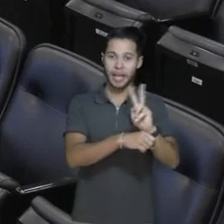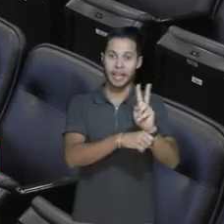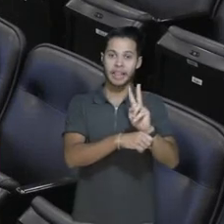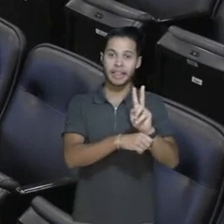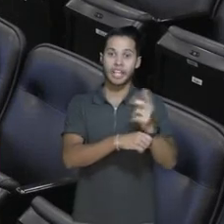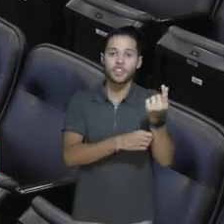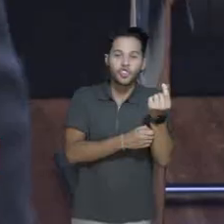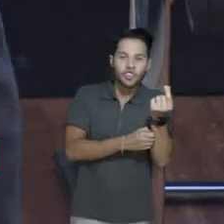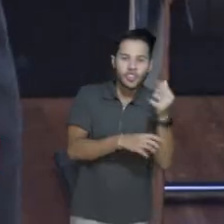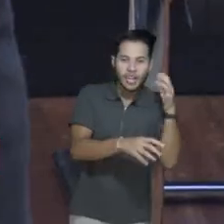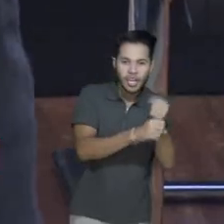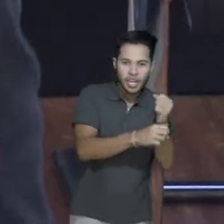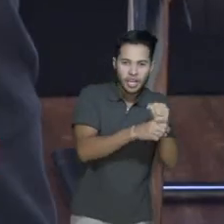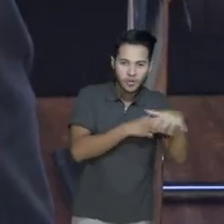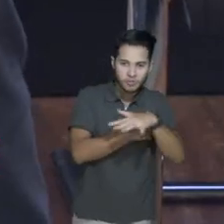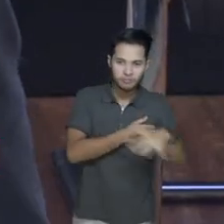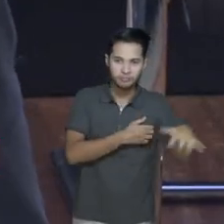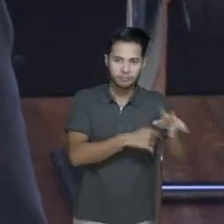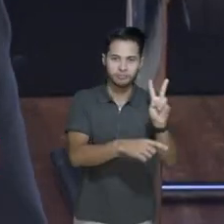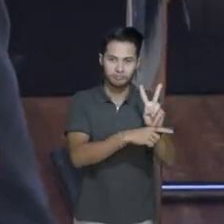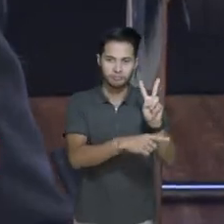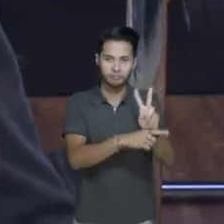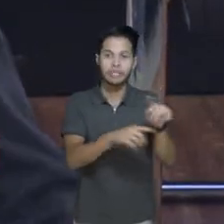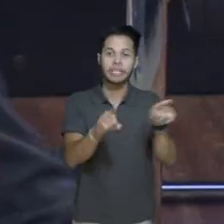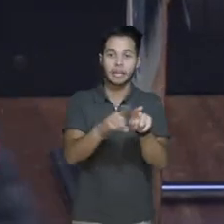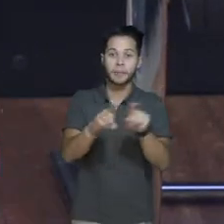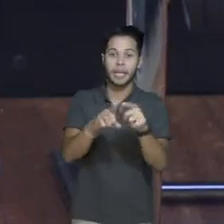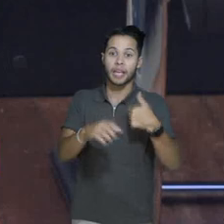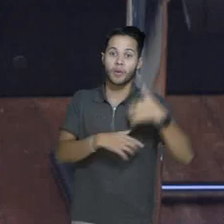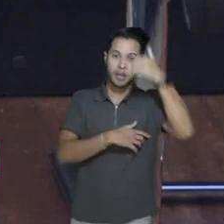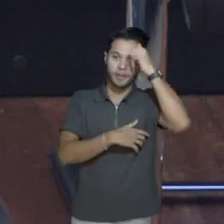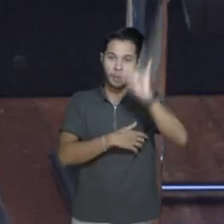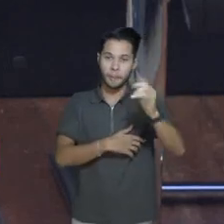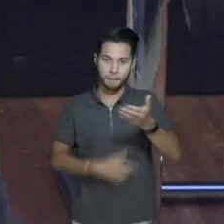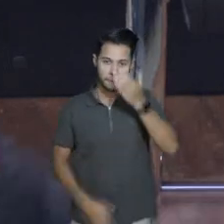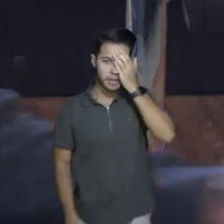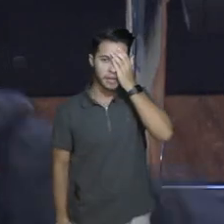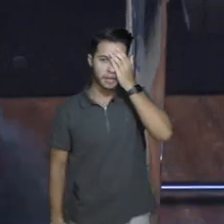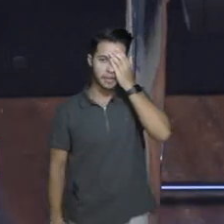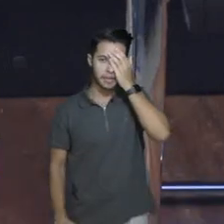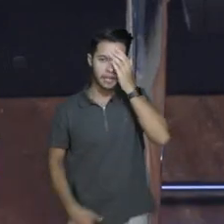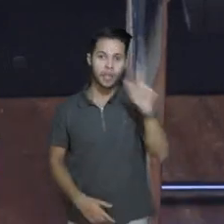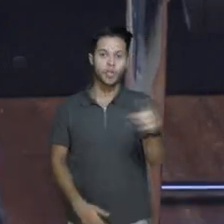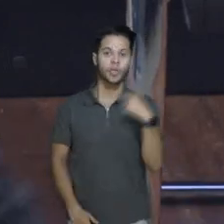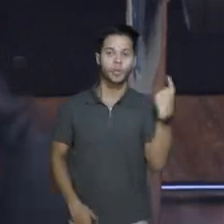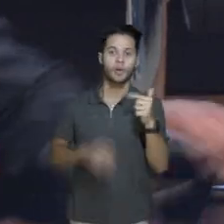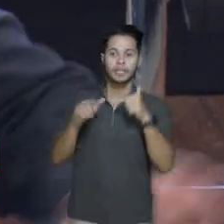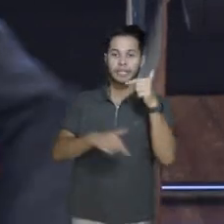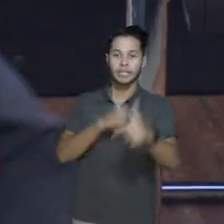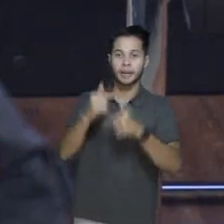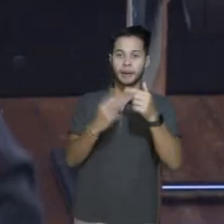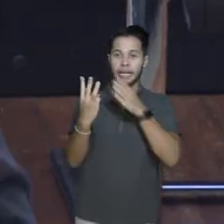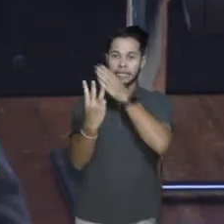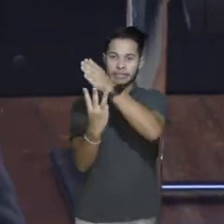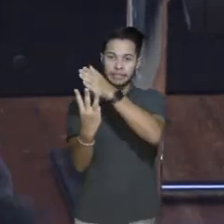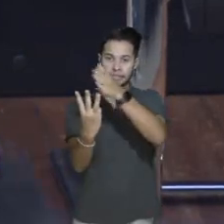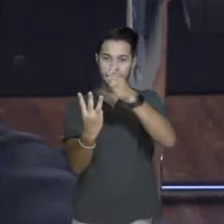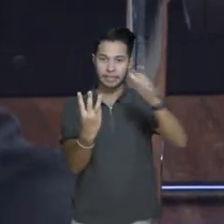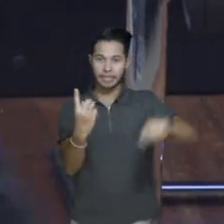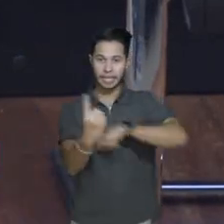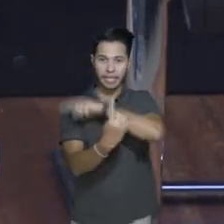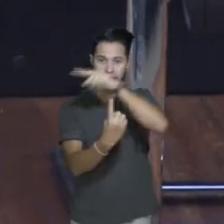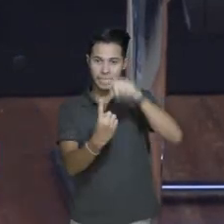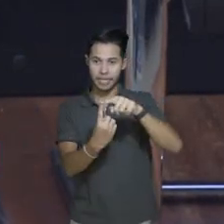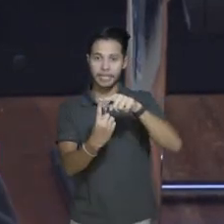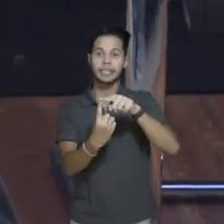o Conselho Estadual de combate a pirataria lá nós trabalhamos em três vertentes a vertente repressiva a institucional